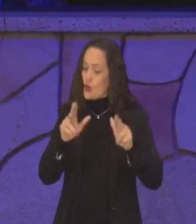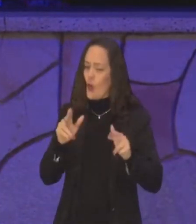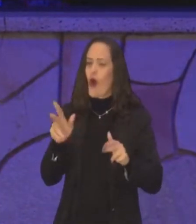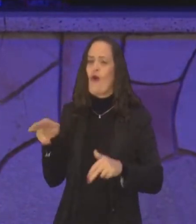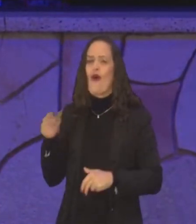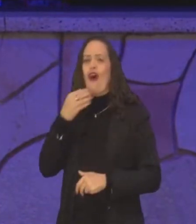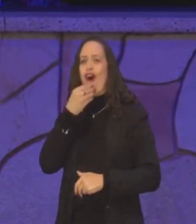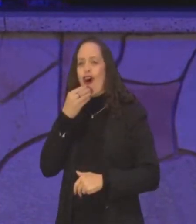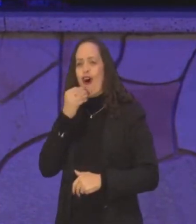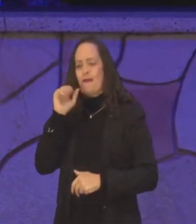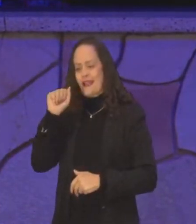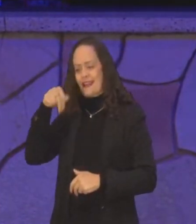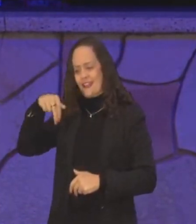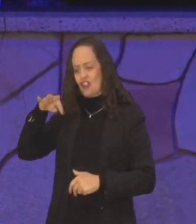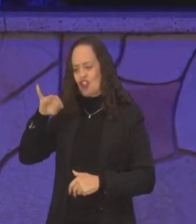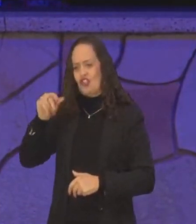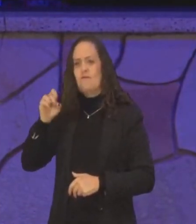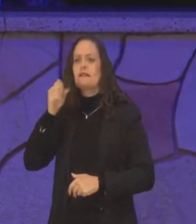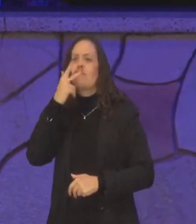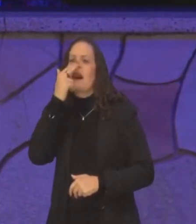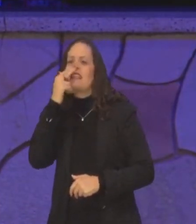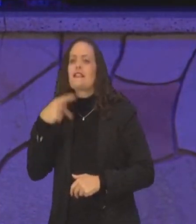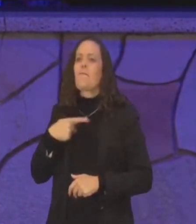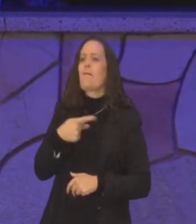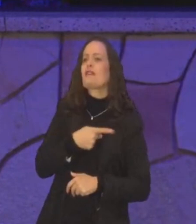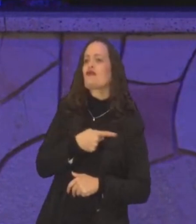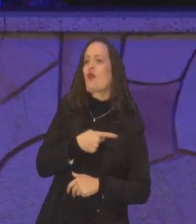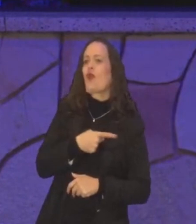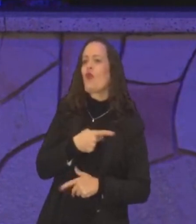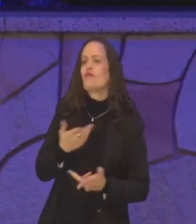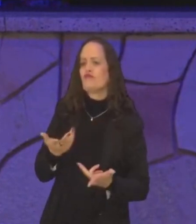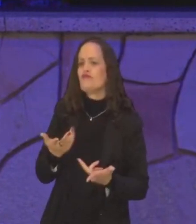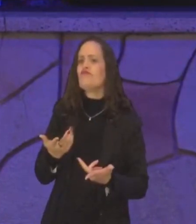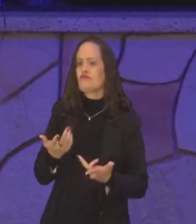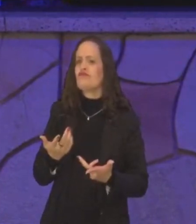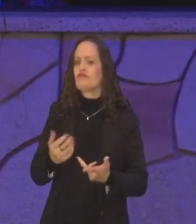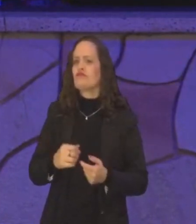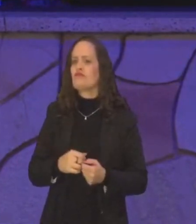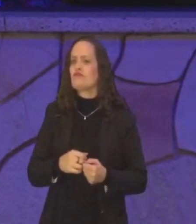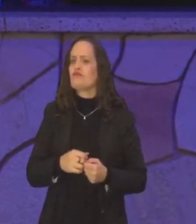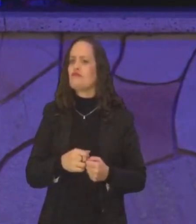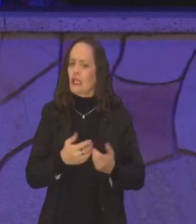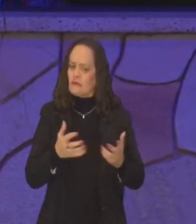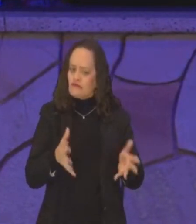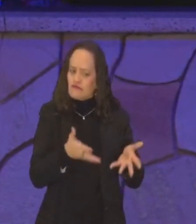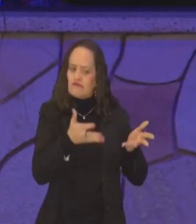pastores, ou o pastor daquela cidade, daquela igreja, que habitava naquela cidade,